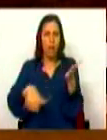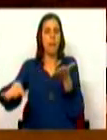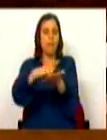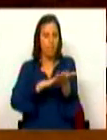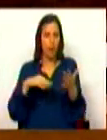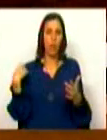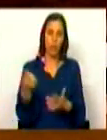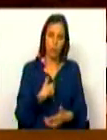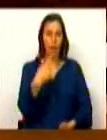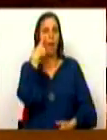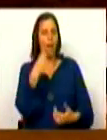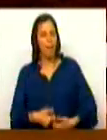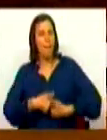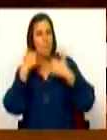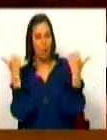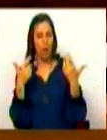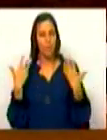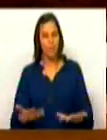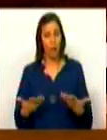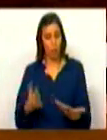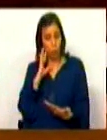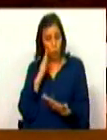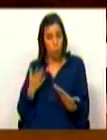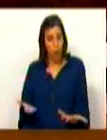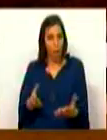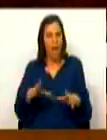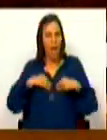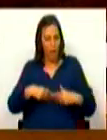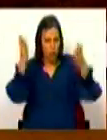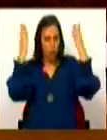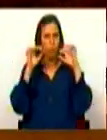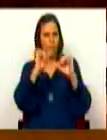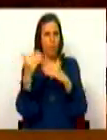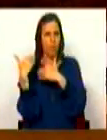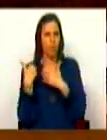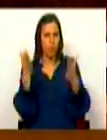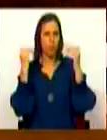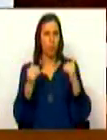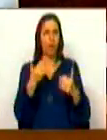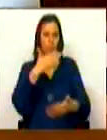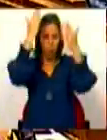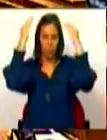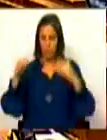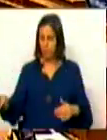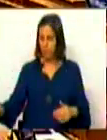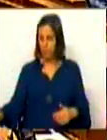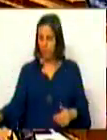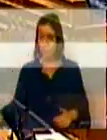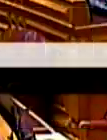que todos reconhecemos é melhor que a atual que está em vigor. Assumam a vossa responsabilidade. Muito obrigado.